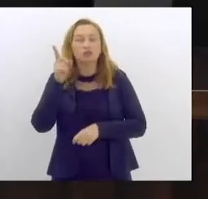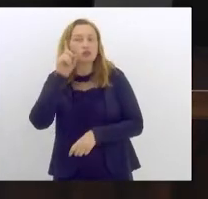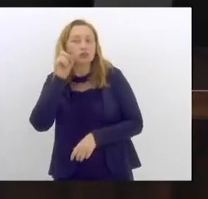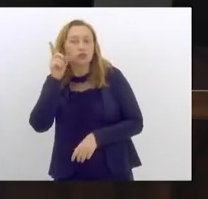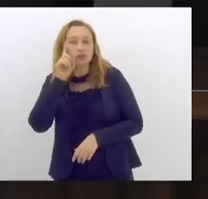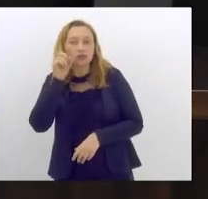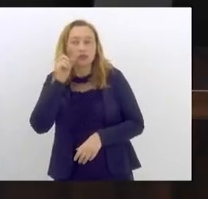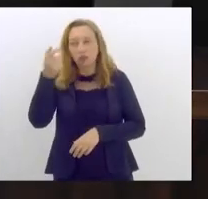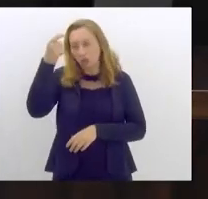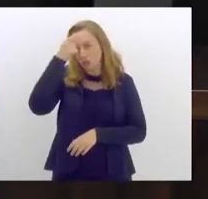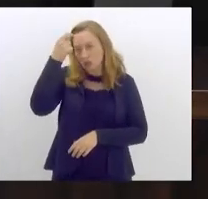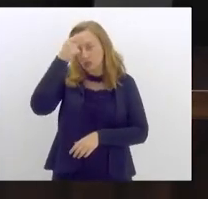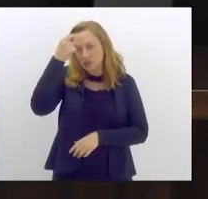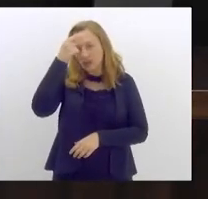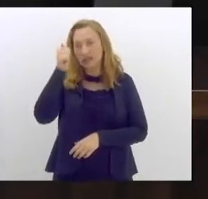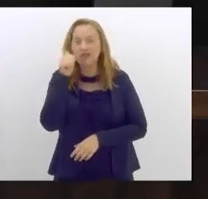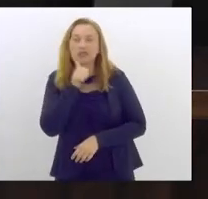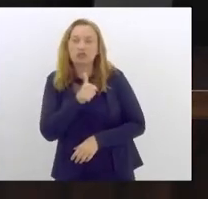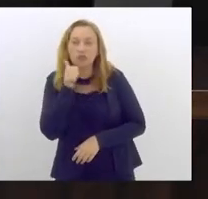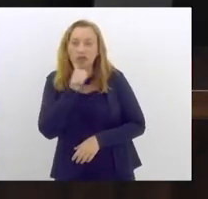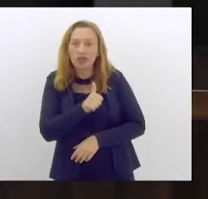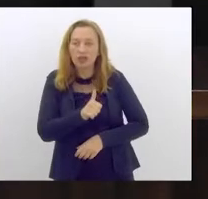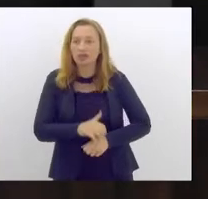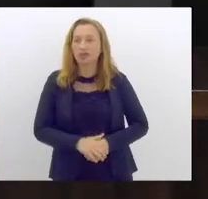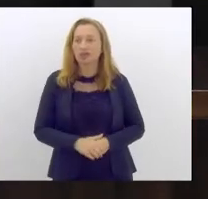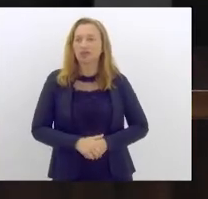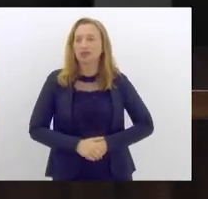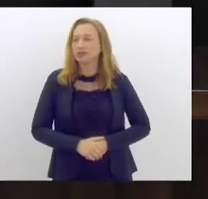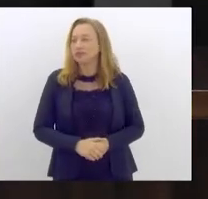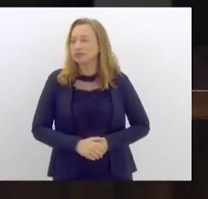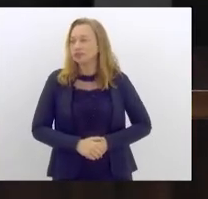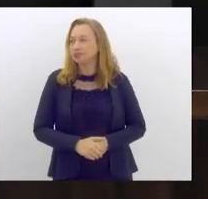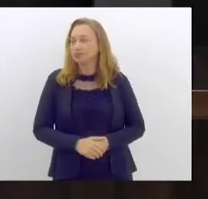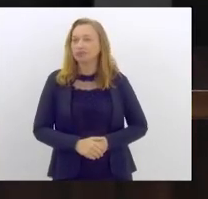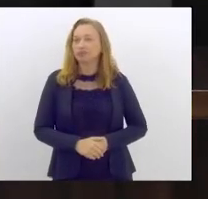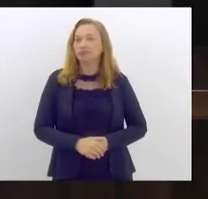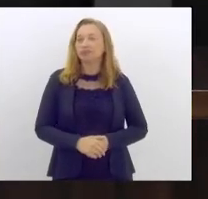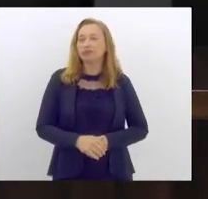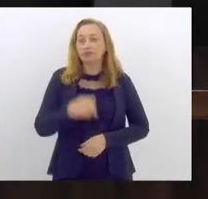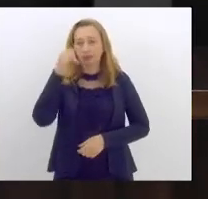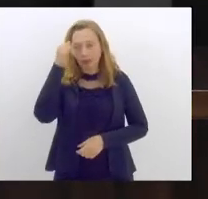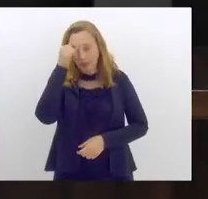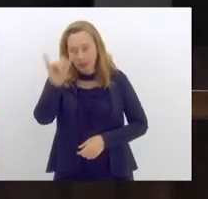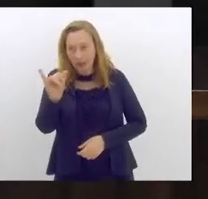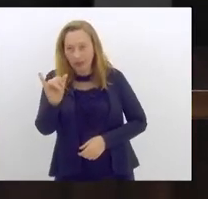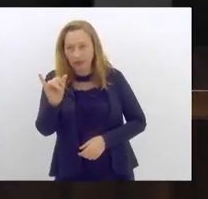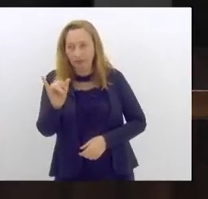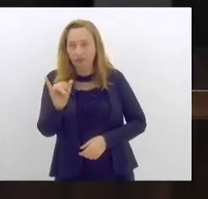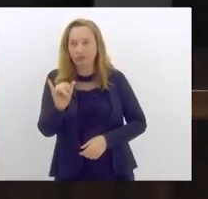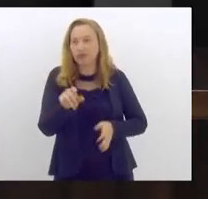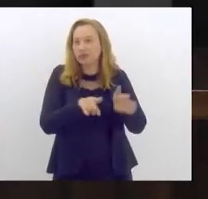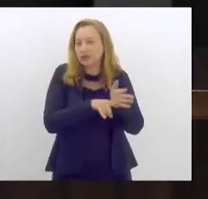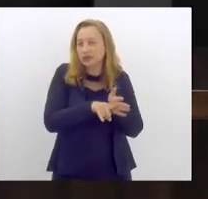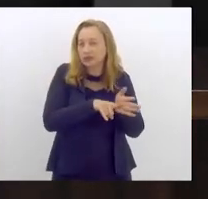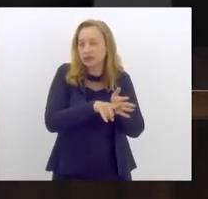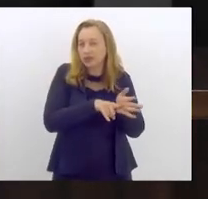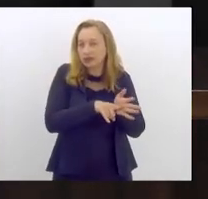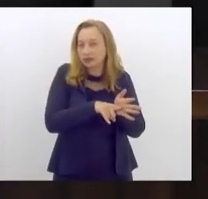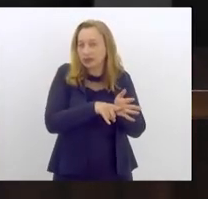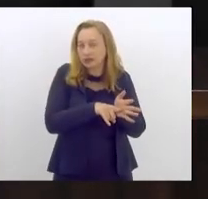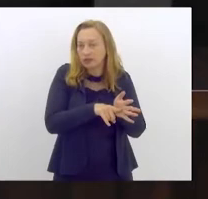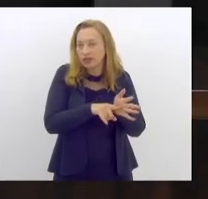conscientização das mulheres sobre prevenção e diagnóstico precoce